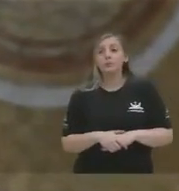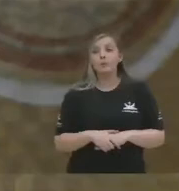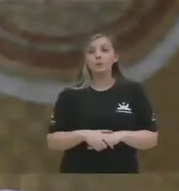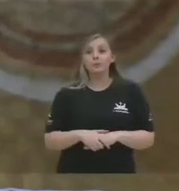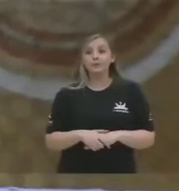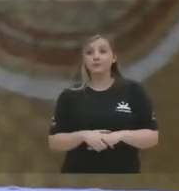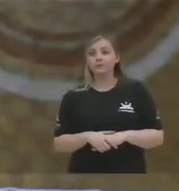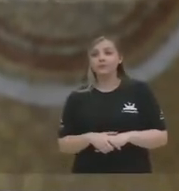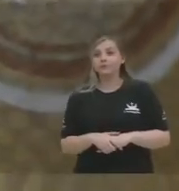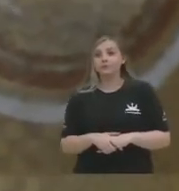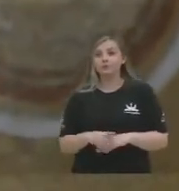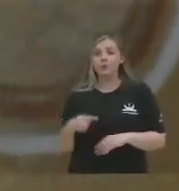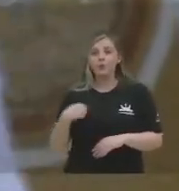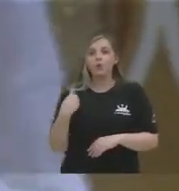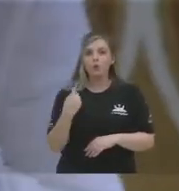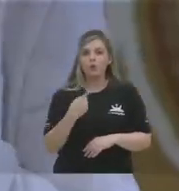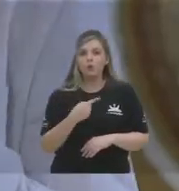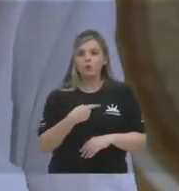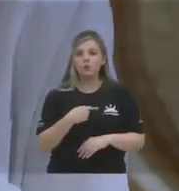Nós estamos...